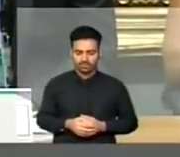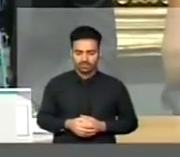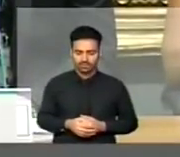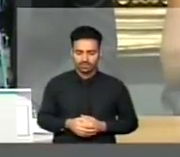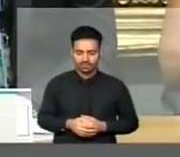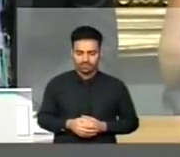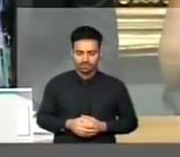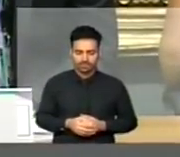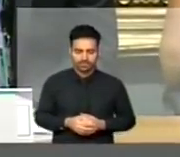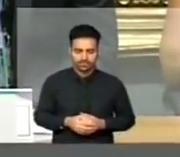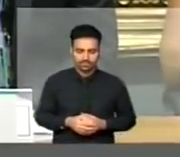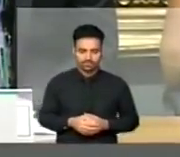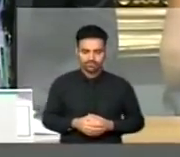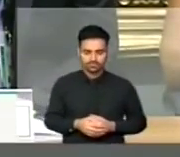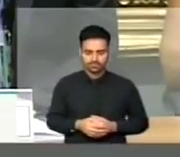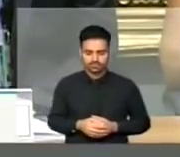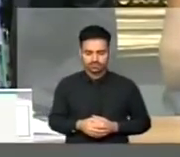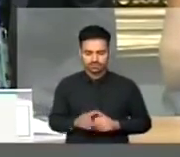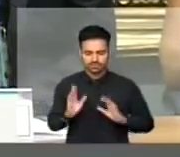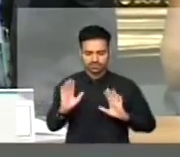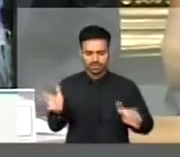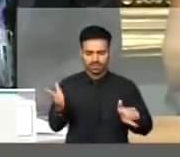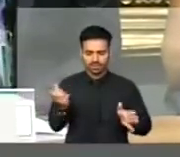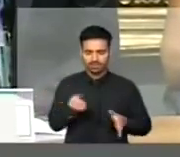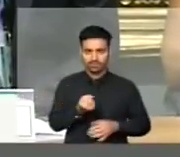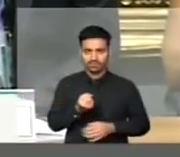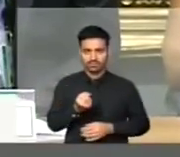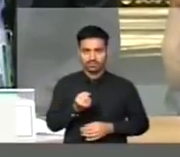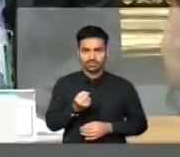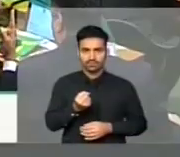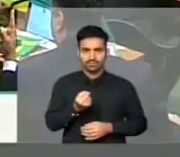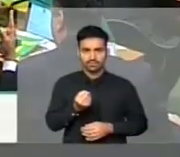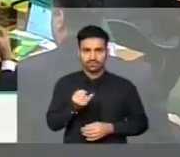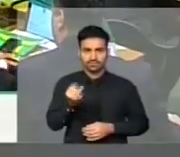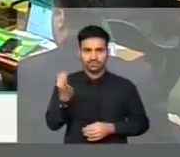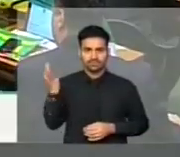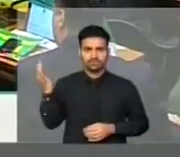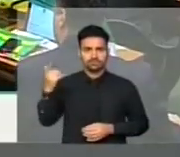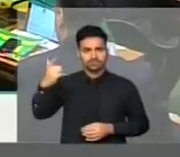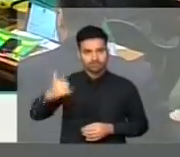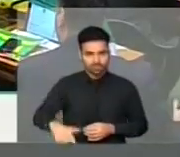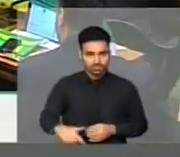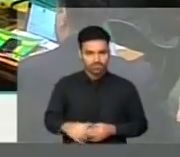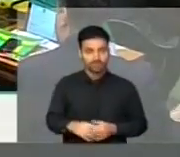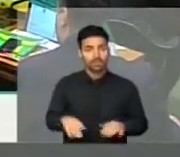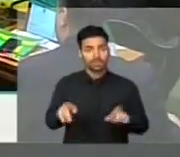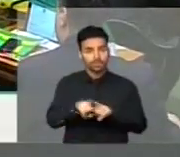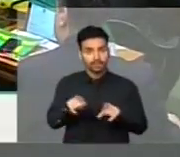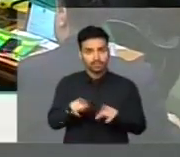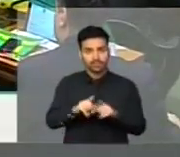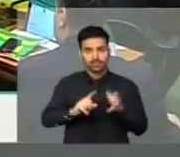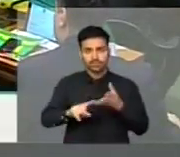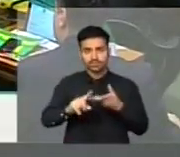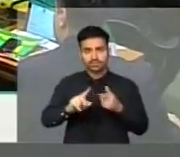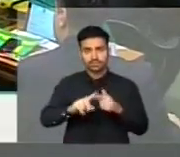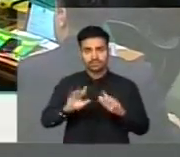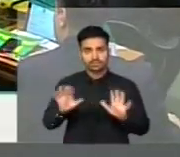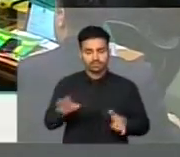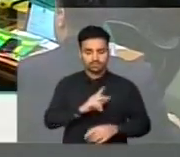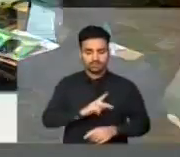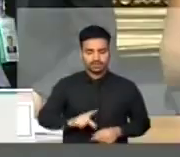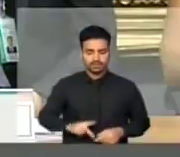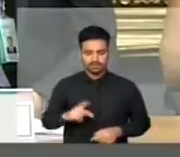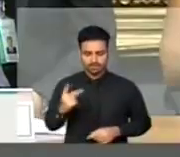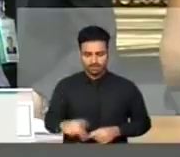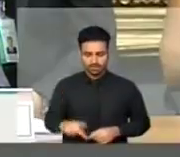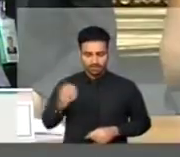conforme registrado por diversas vezes, de forma reiterada, inclusive esses pontos excluídos pelo presidente da Casa em sua